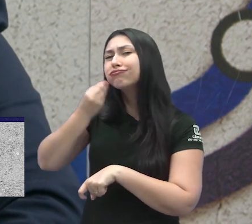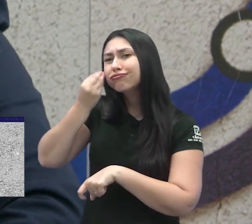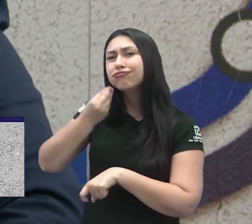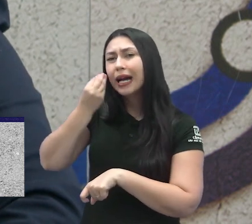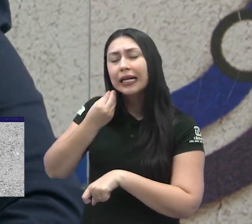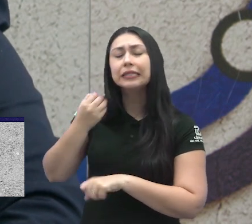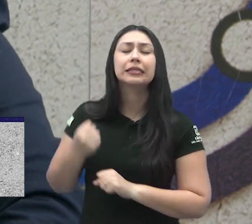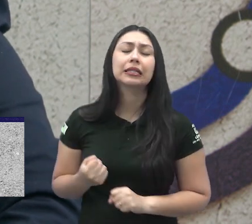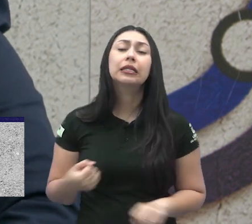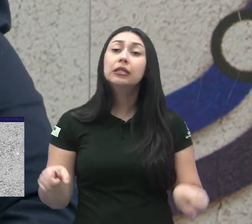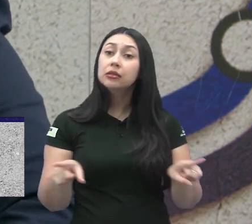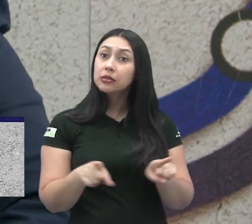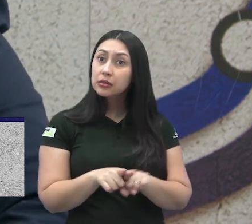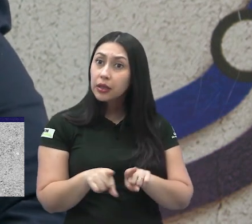né?